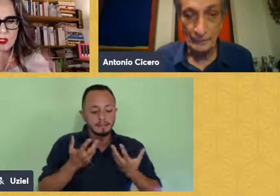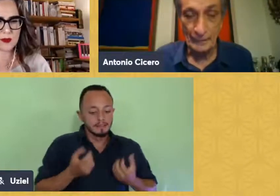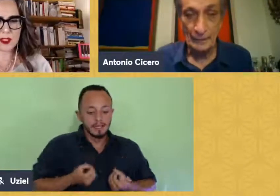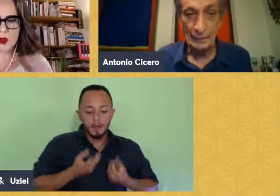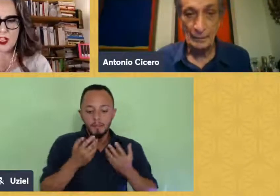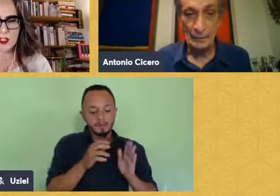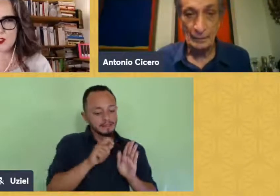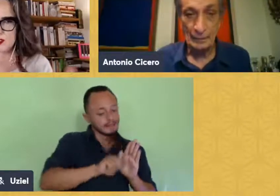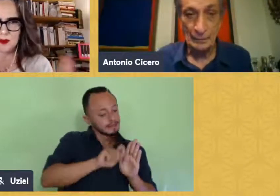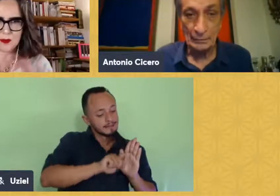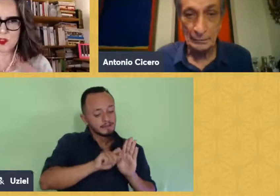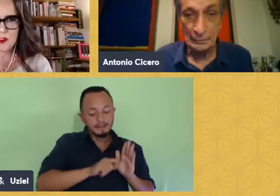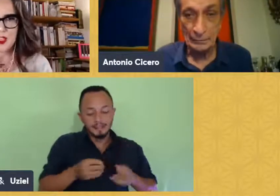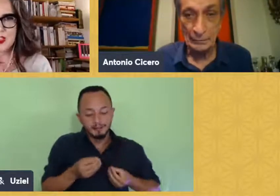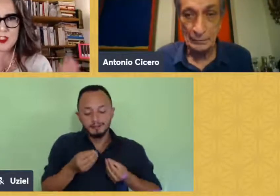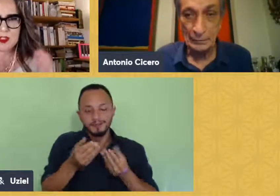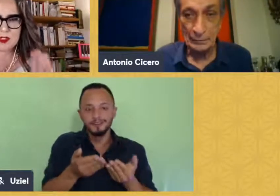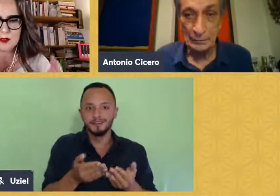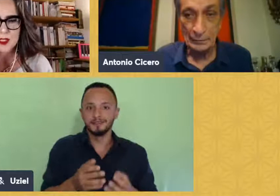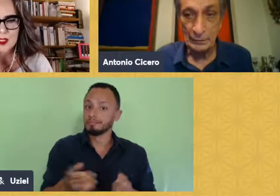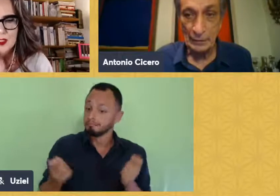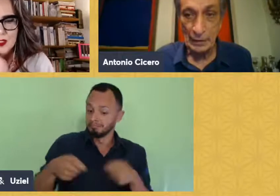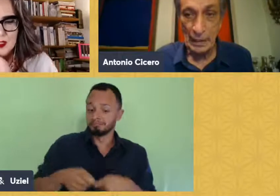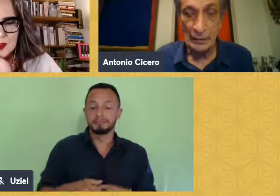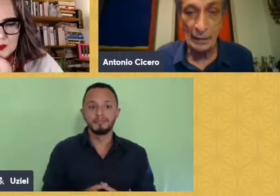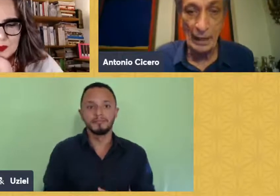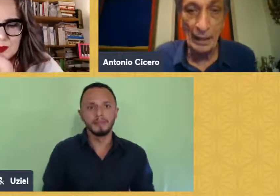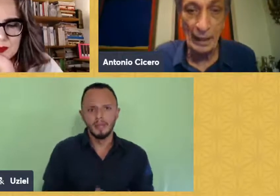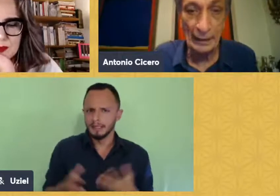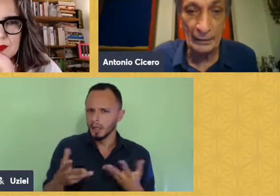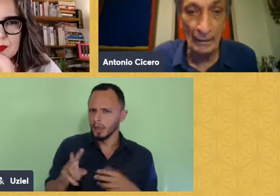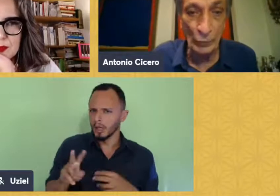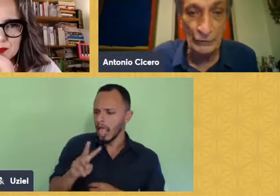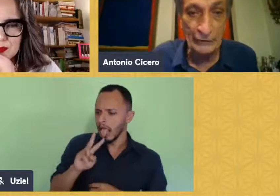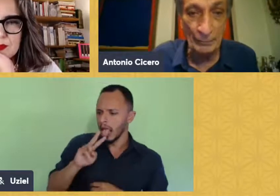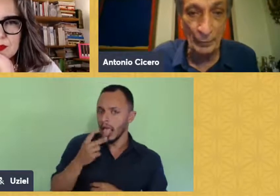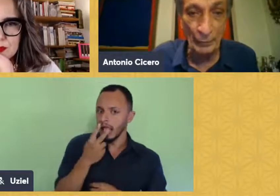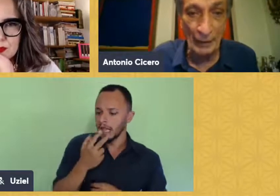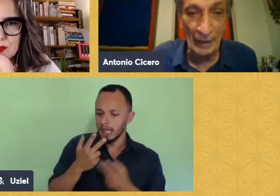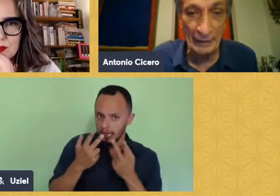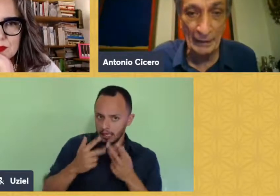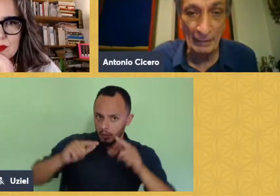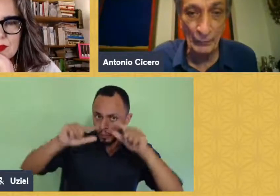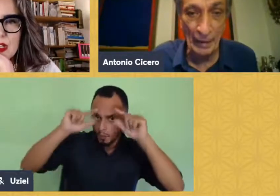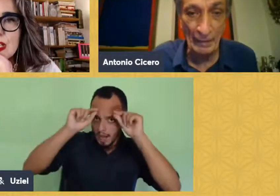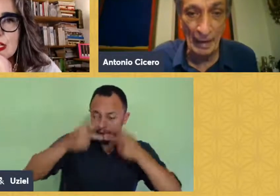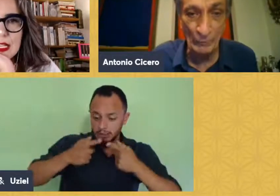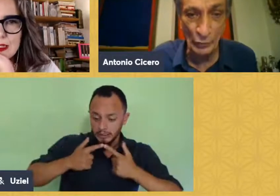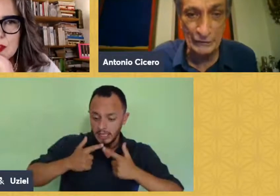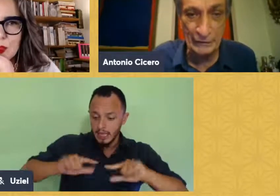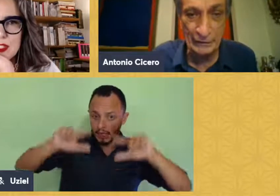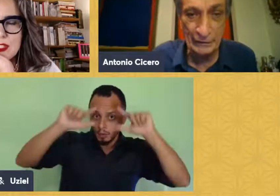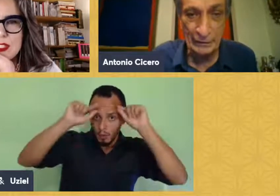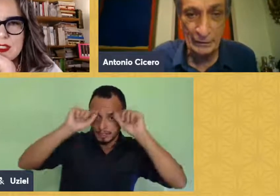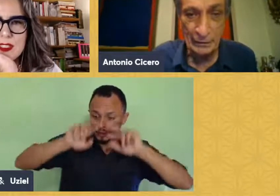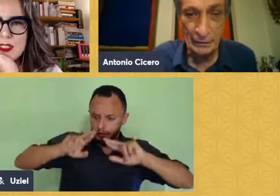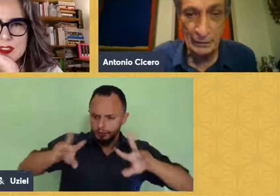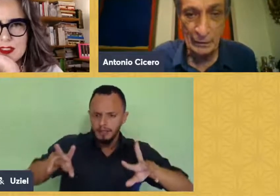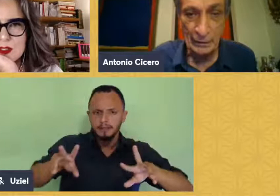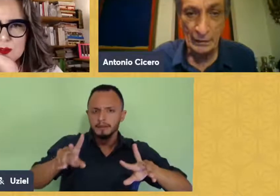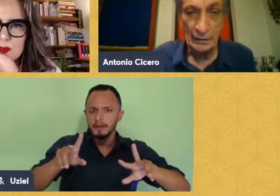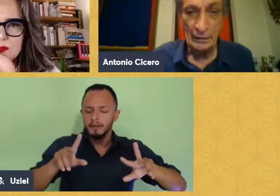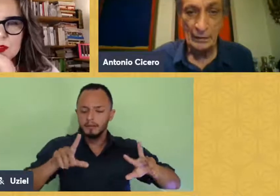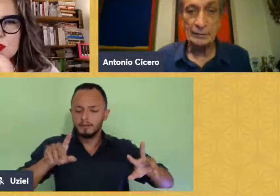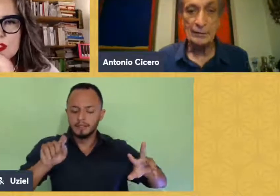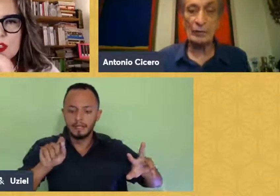são duas linguagens diferentes? A música popular, Letra e música... poesia, nem,